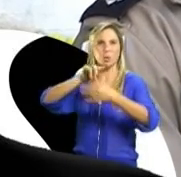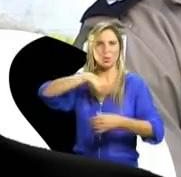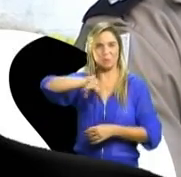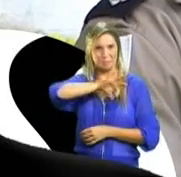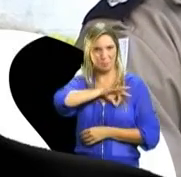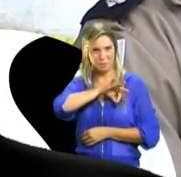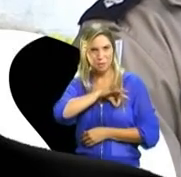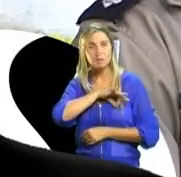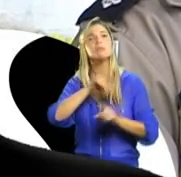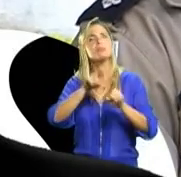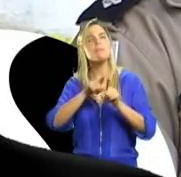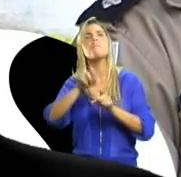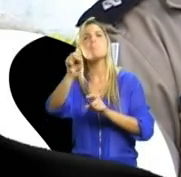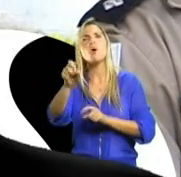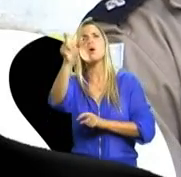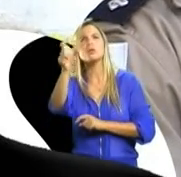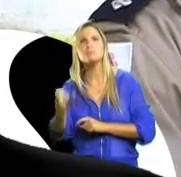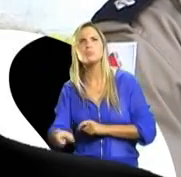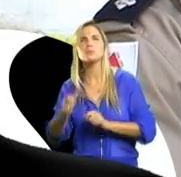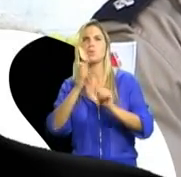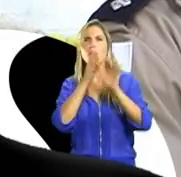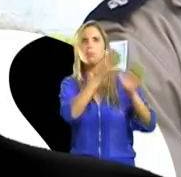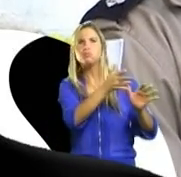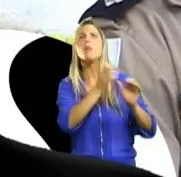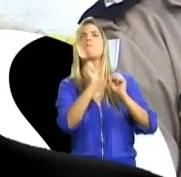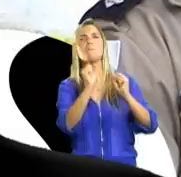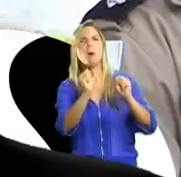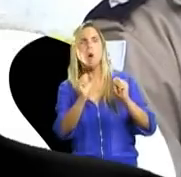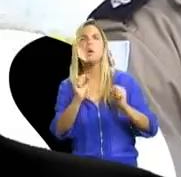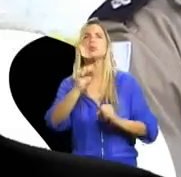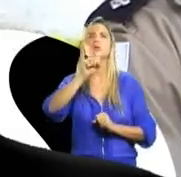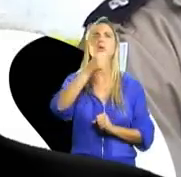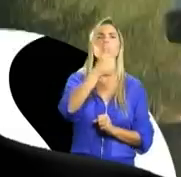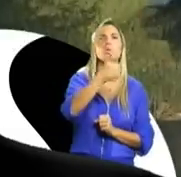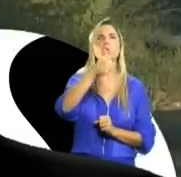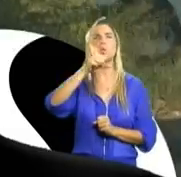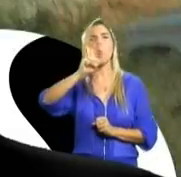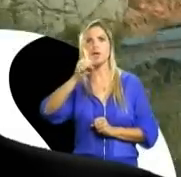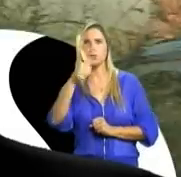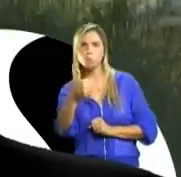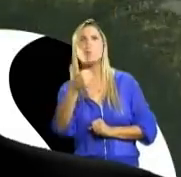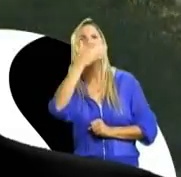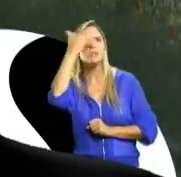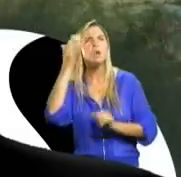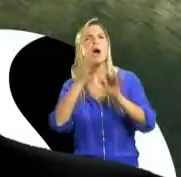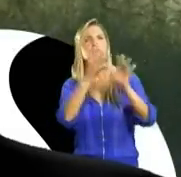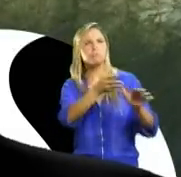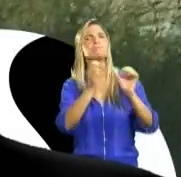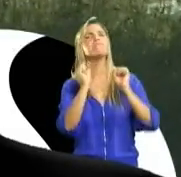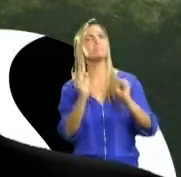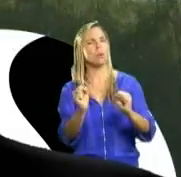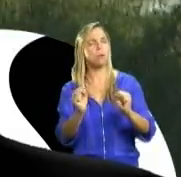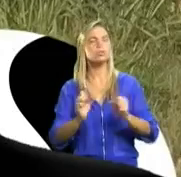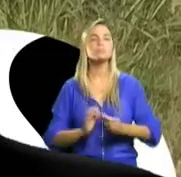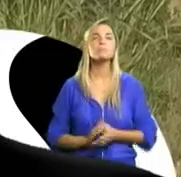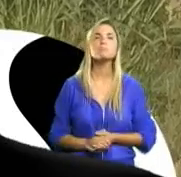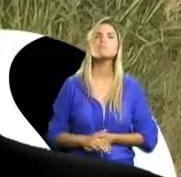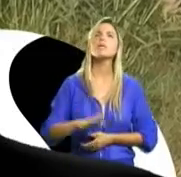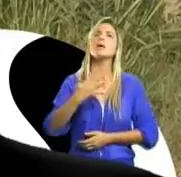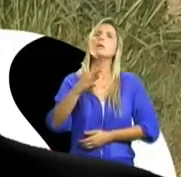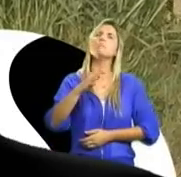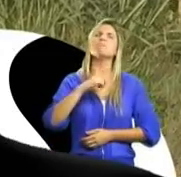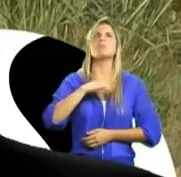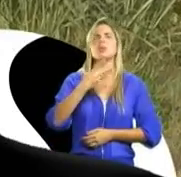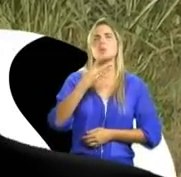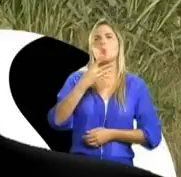Além das denúncias também, né, que nós incentivamos através do 181, que é o Disque Denúncia. Durante este ano, cerca de 40 redes de